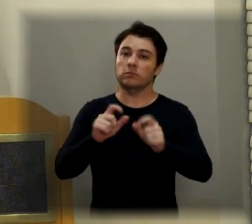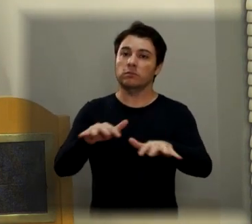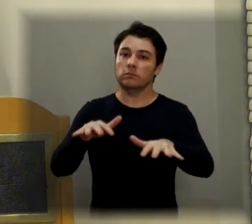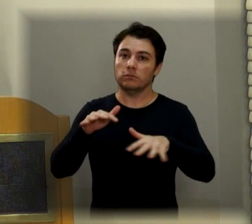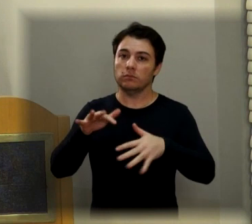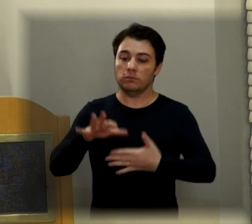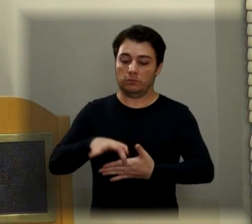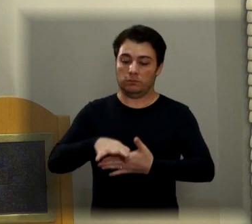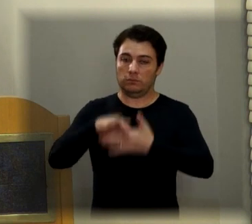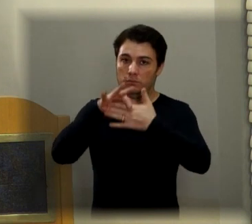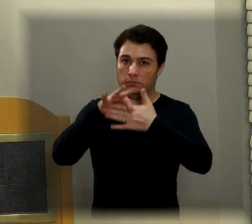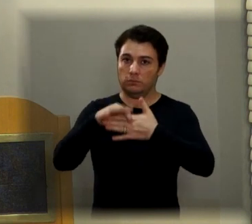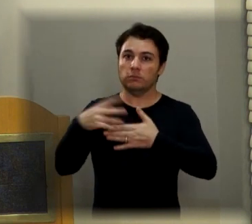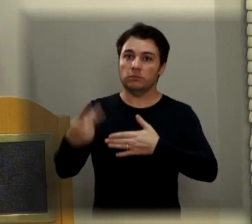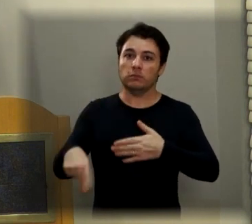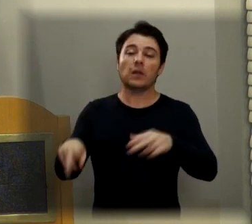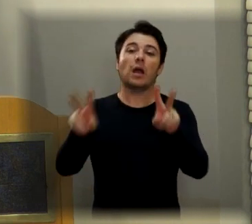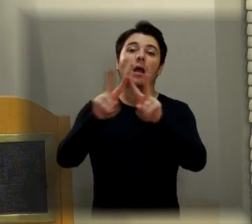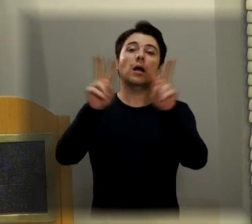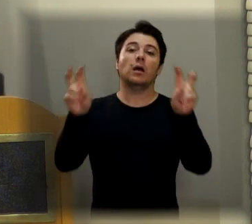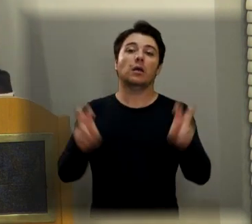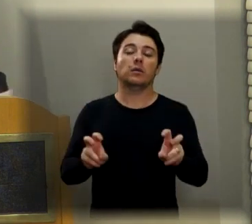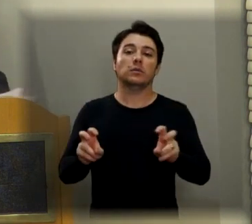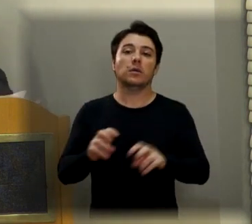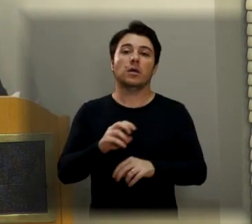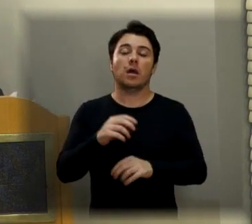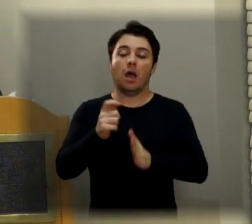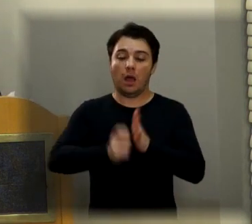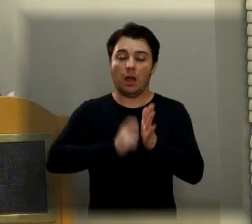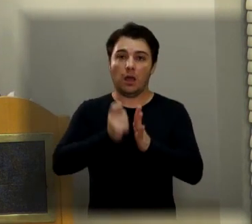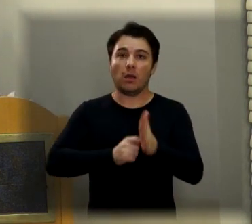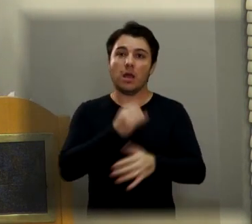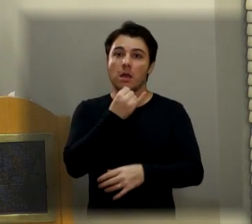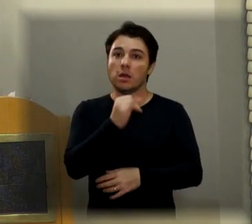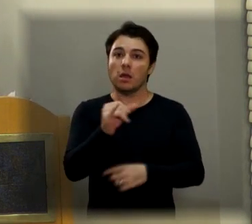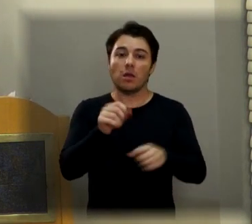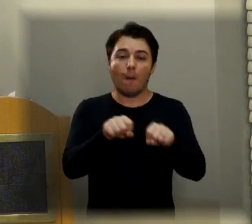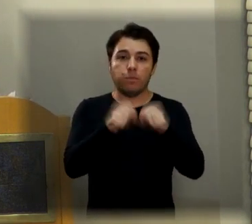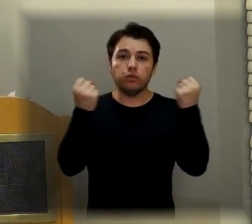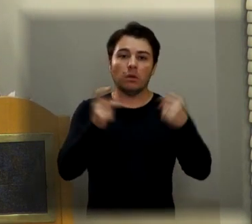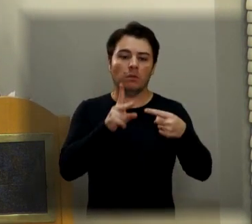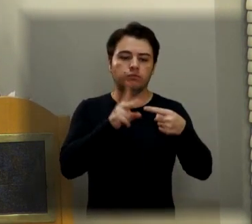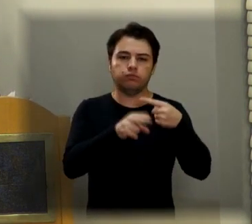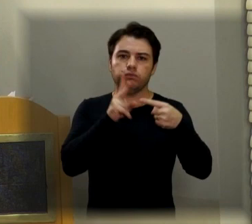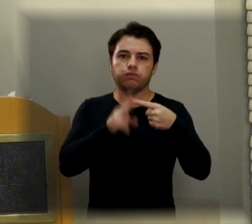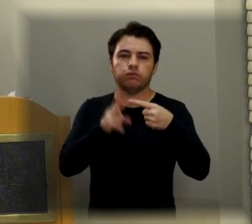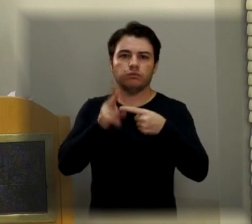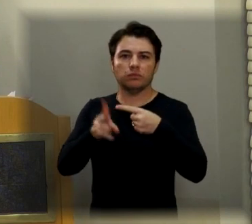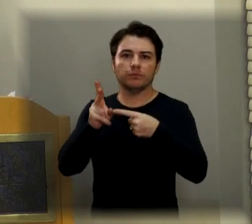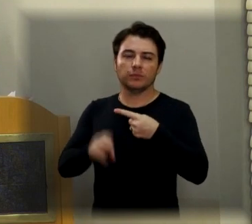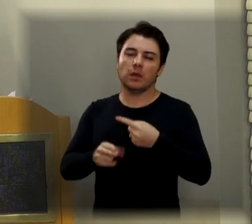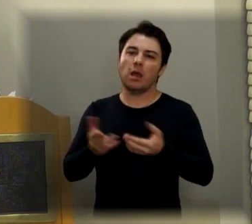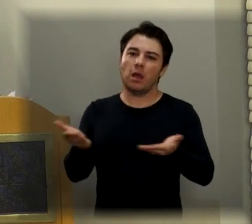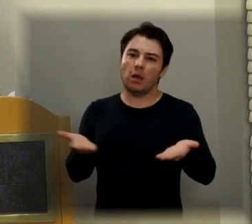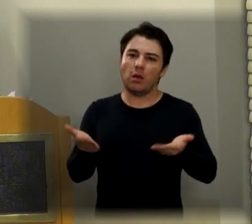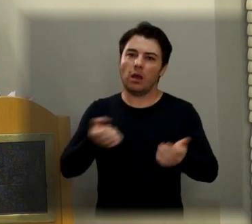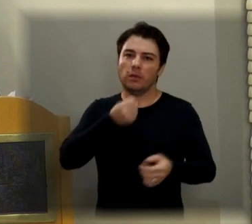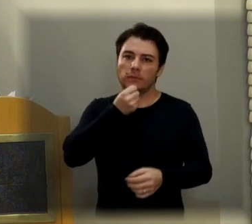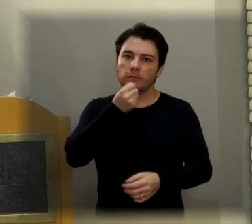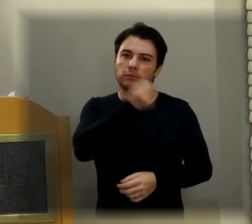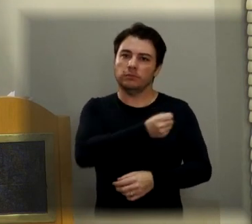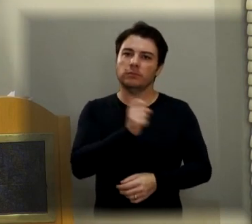audiência pública que vai discutir o tema As constantes quedas de energia elétrica na cidade de Araraquara